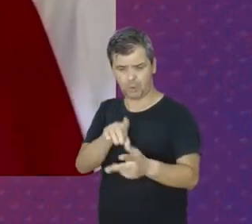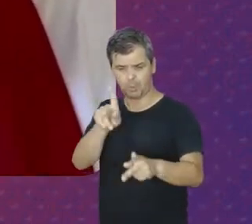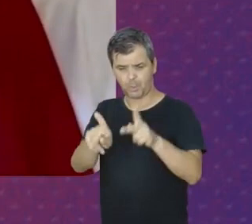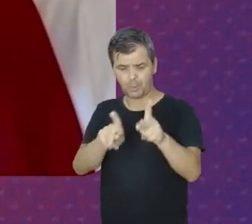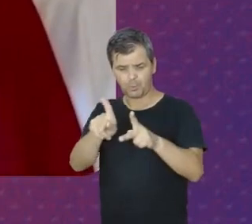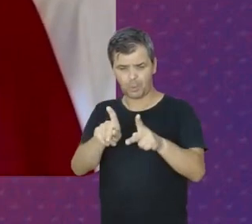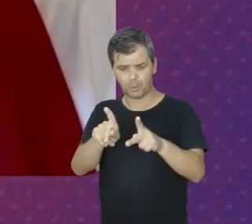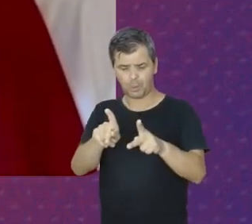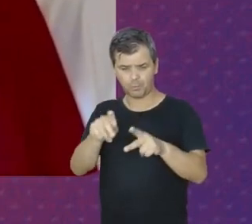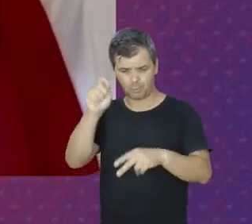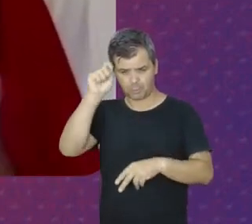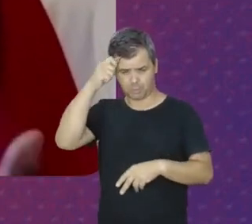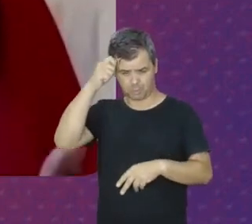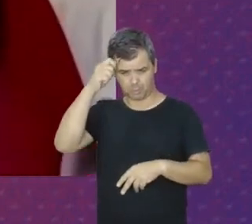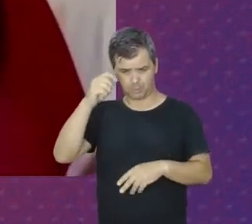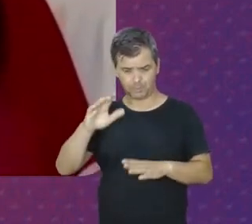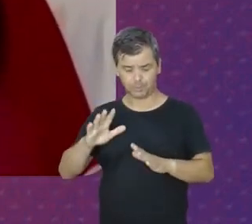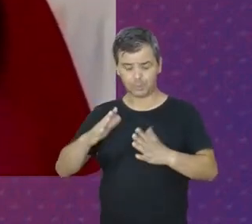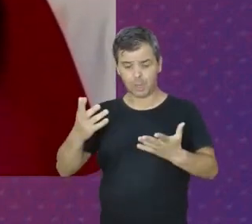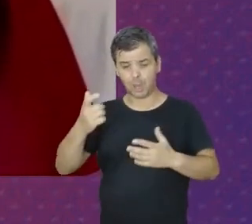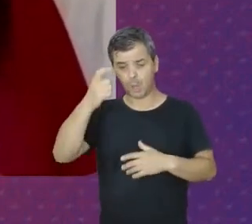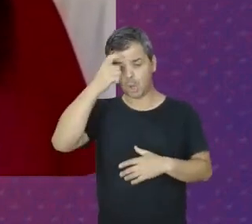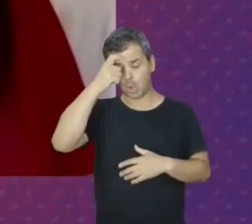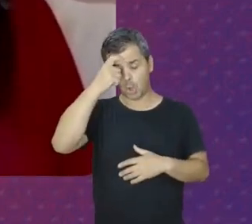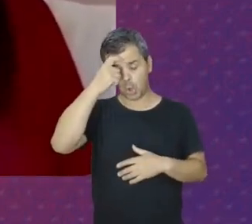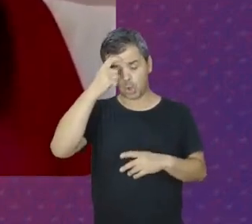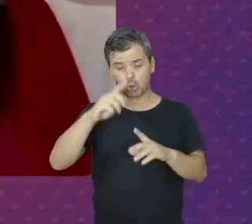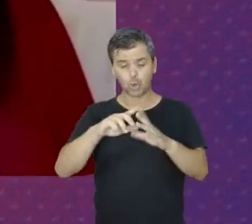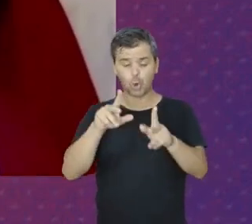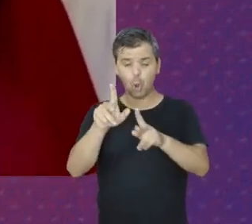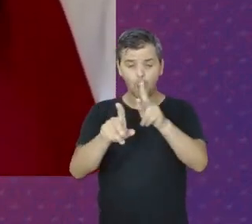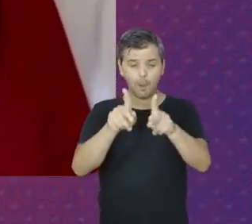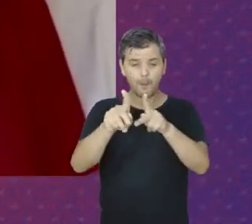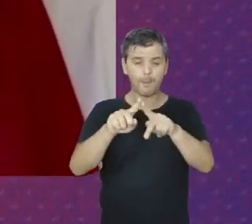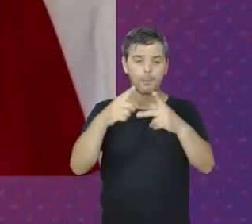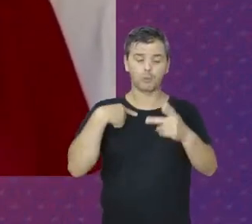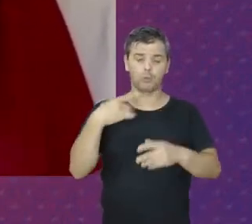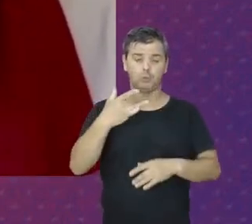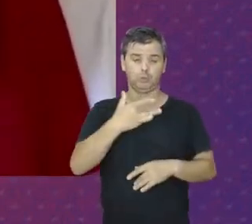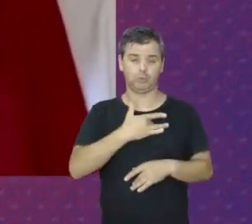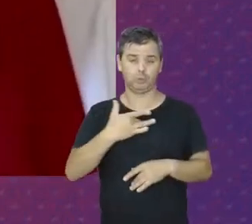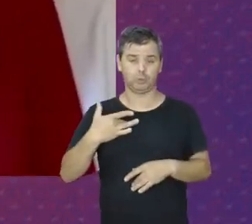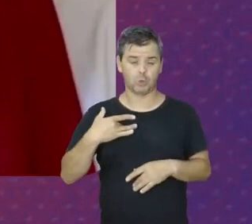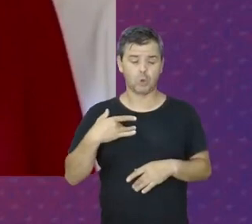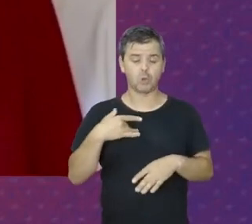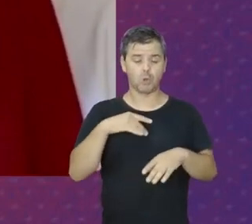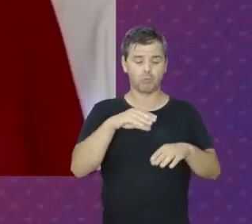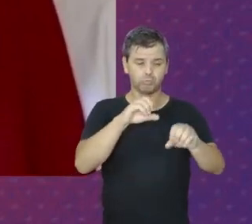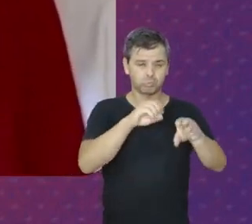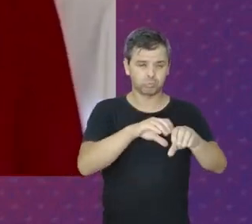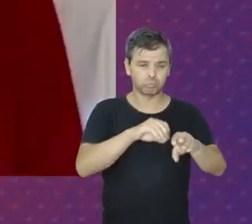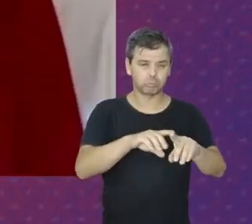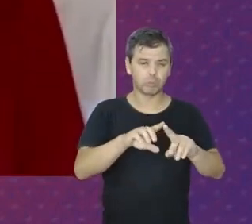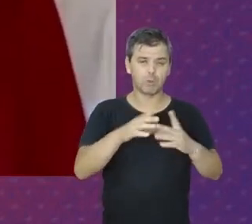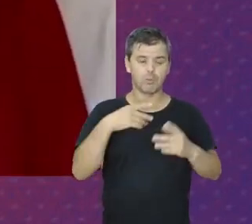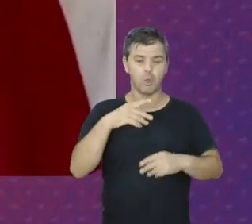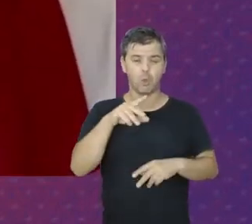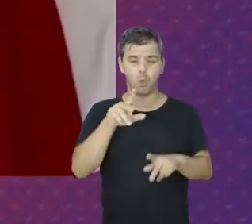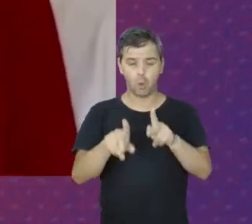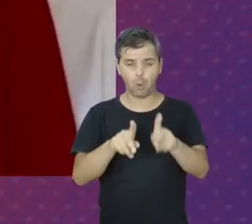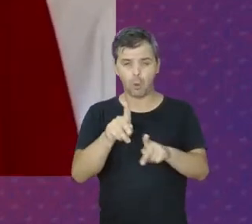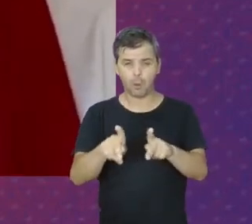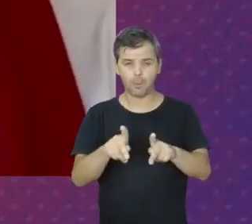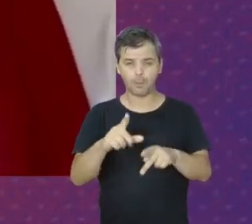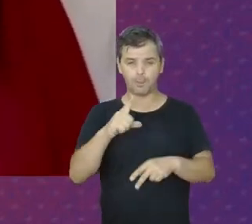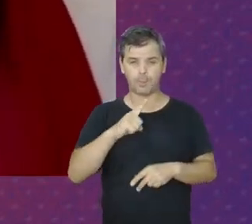para o povo negro. E, logicamente, um povo com saúde, com educação, um povo